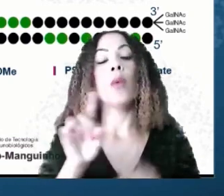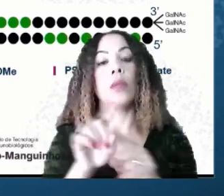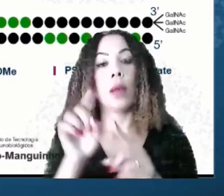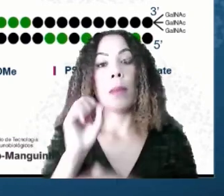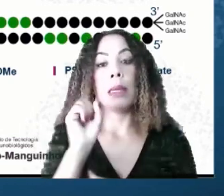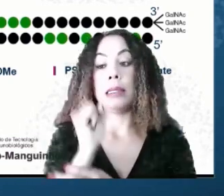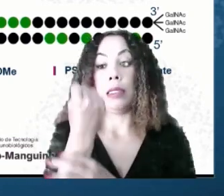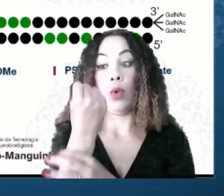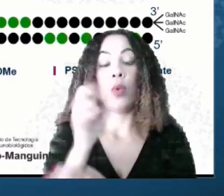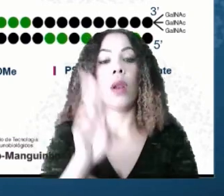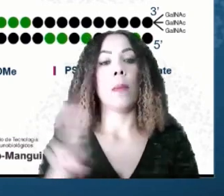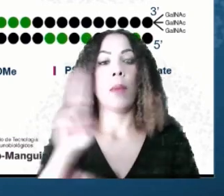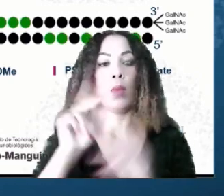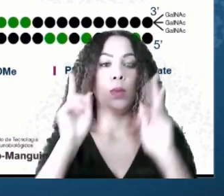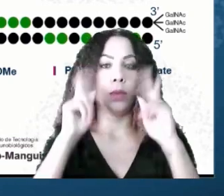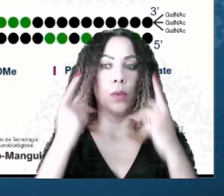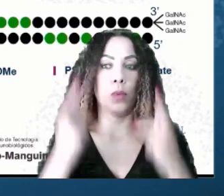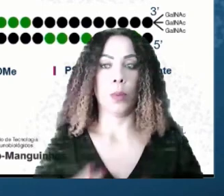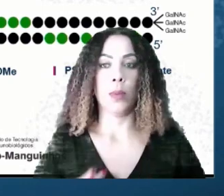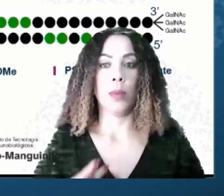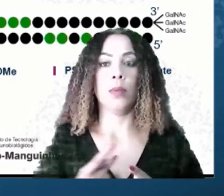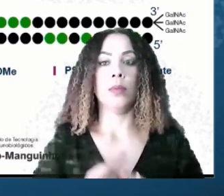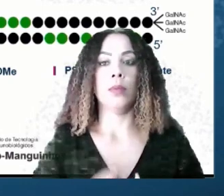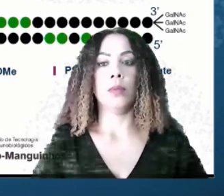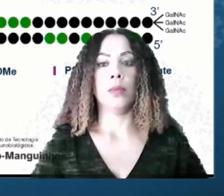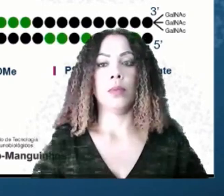em humanos.